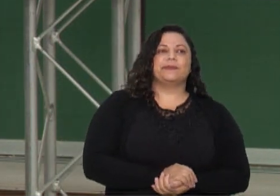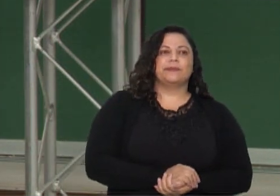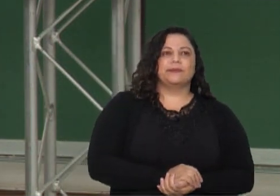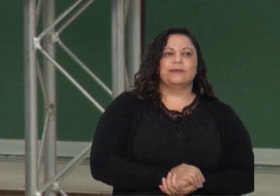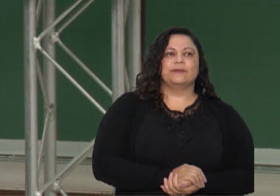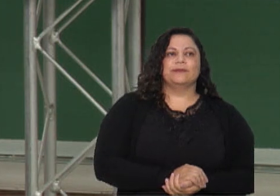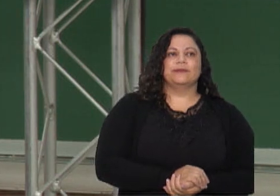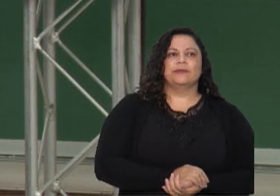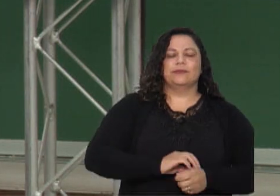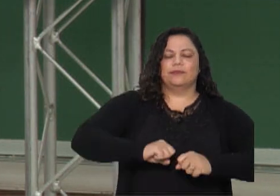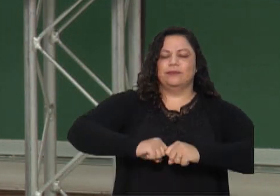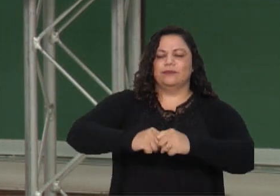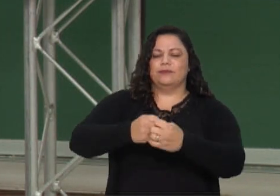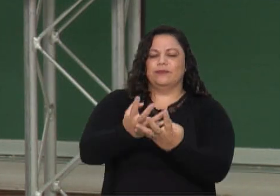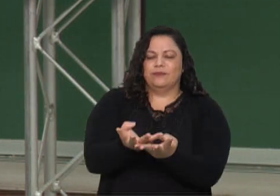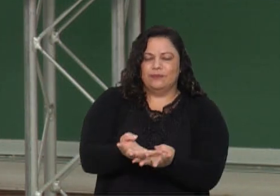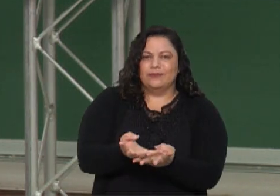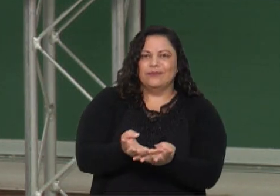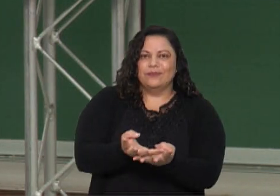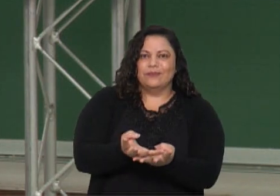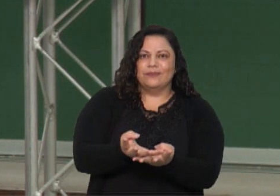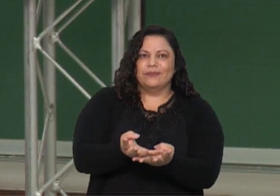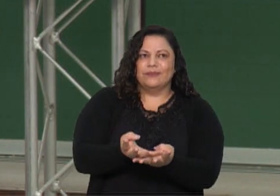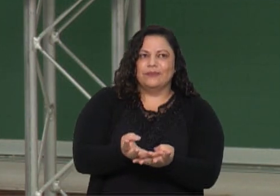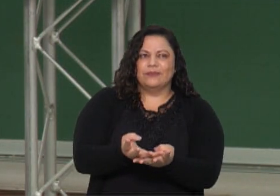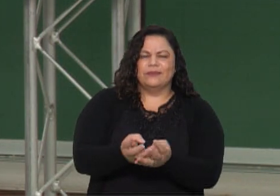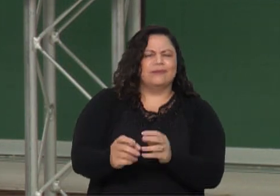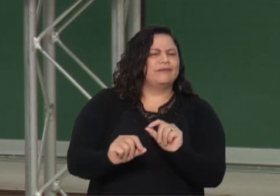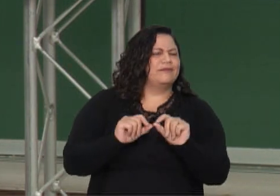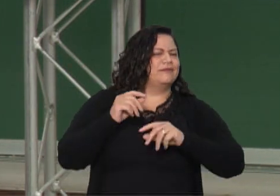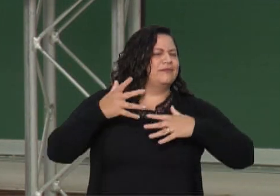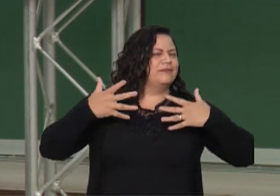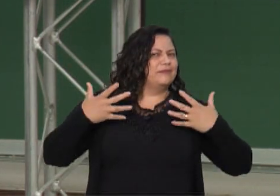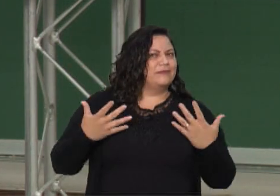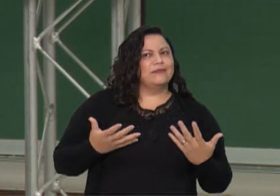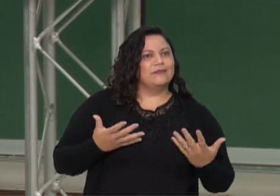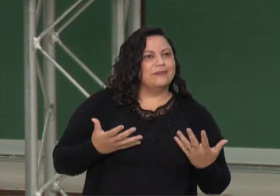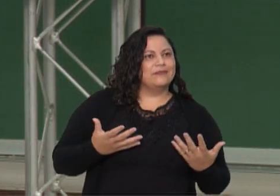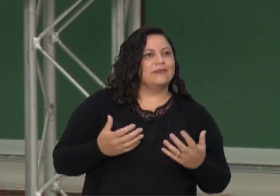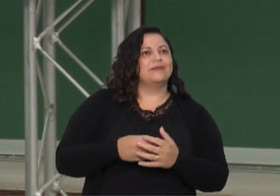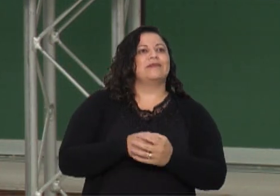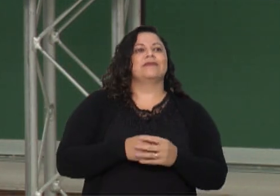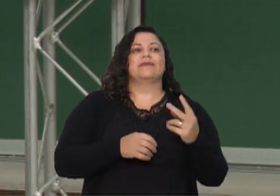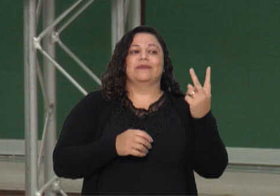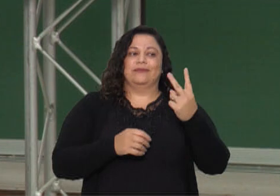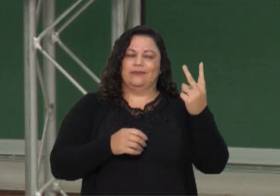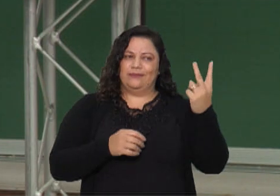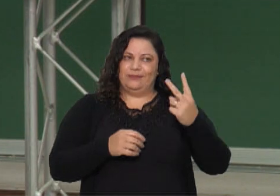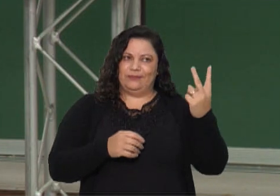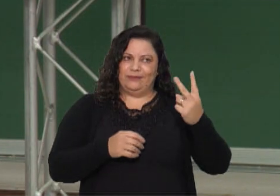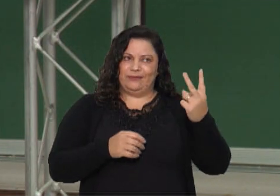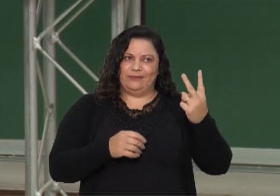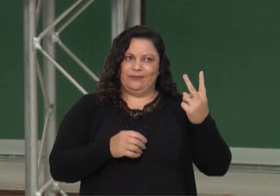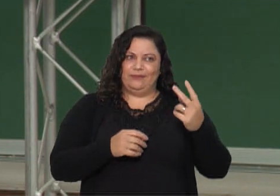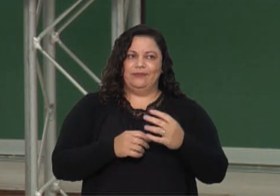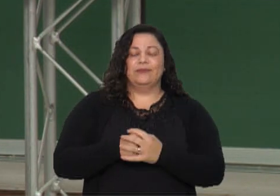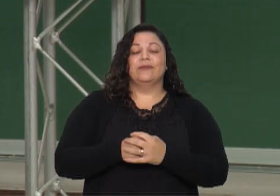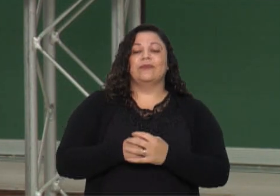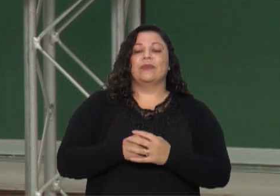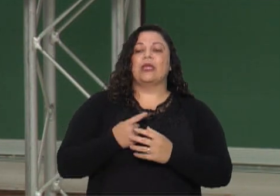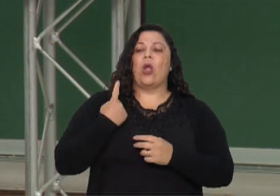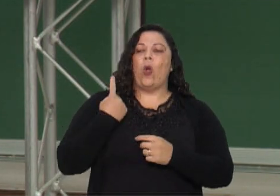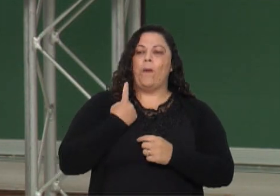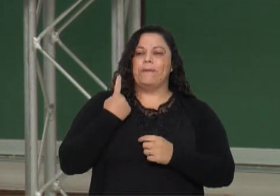Ficar espalhadinho assim, né, na mesa, e conforme você vai soltar. Ok? Muito bem. Aí a segunda coisa que você vai fazer.